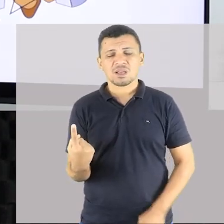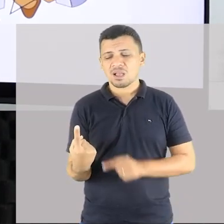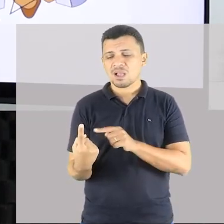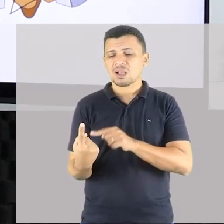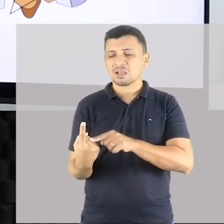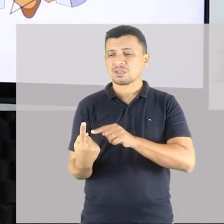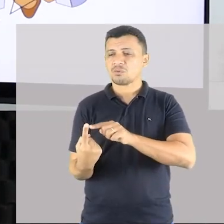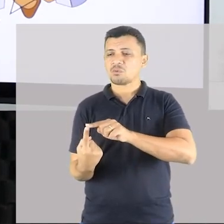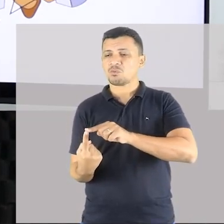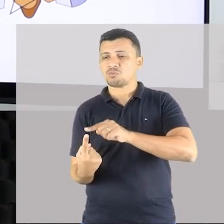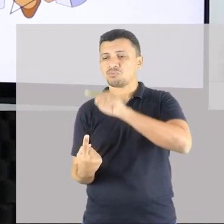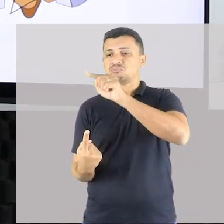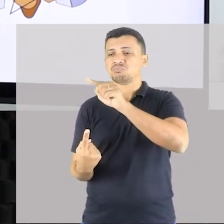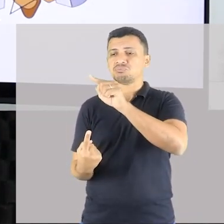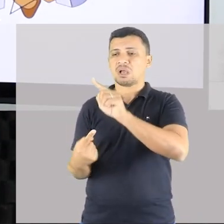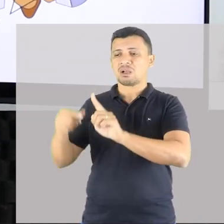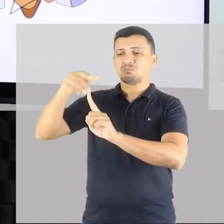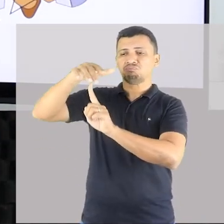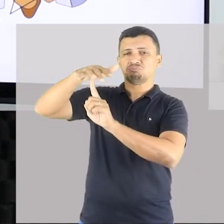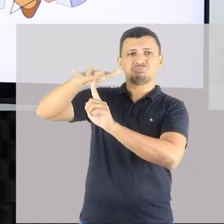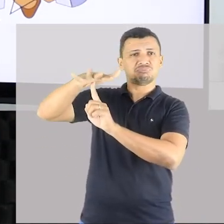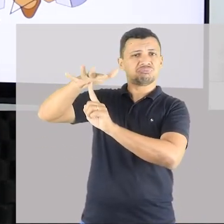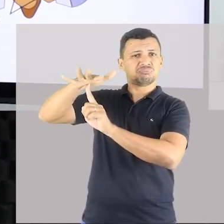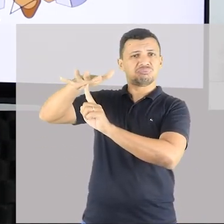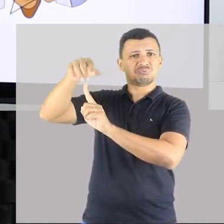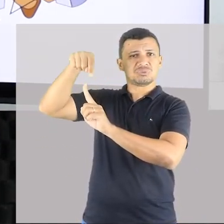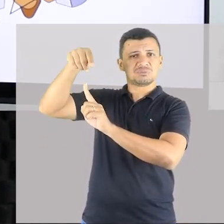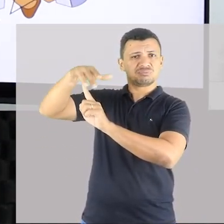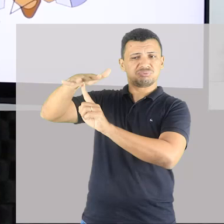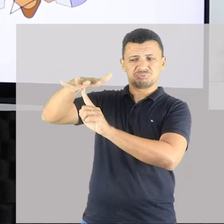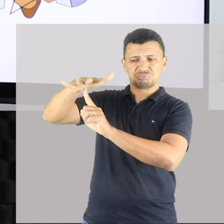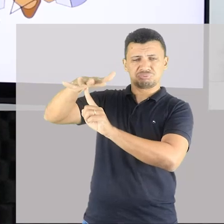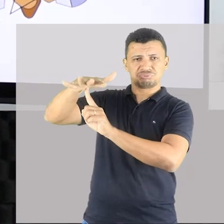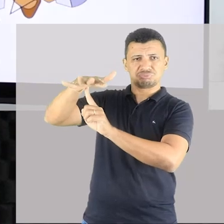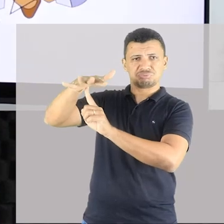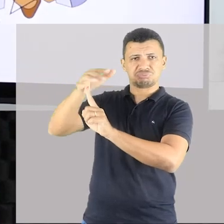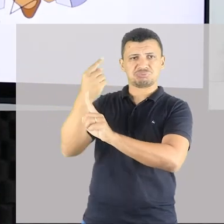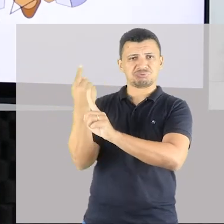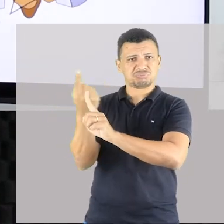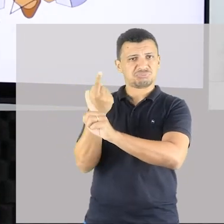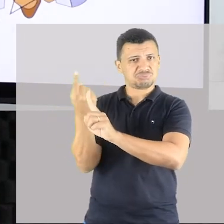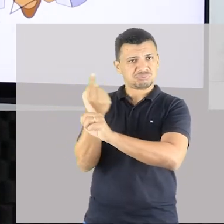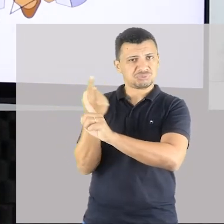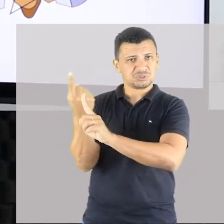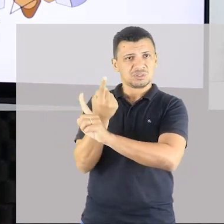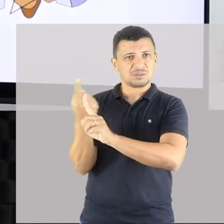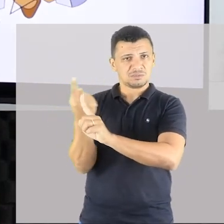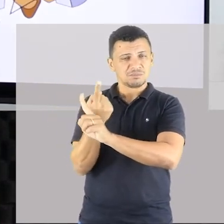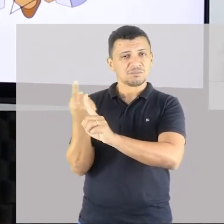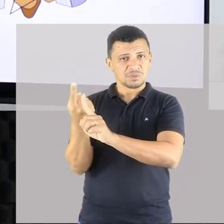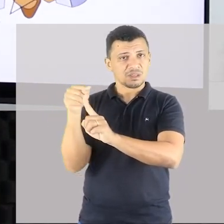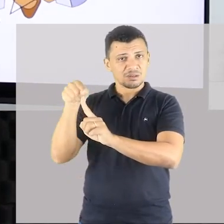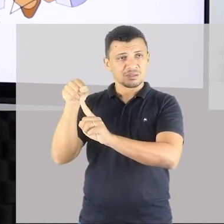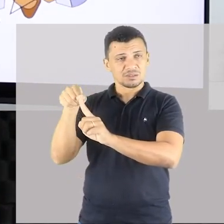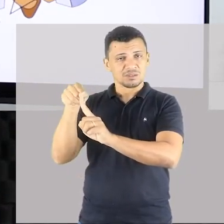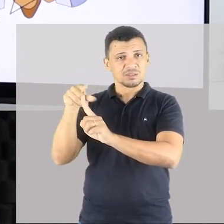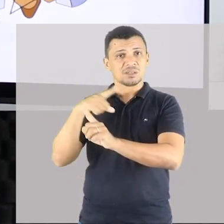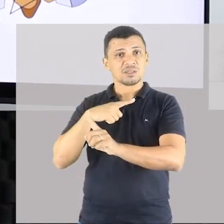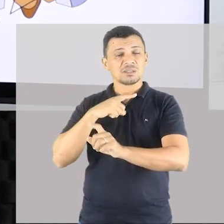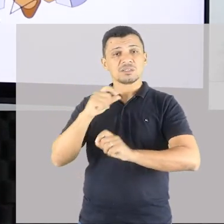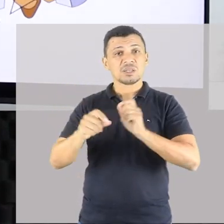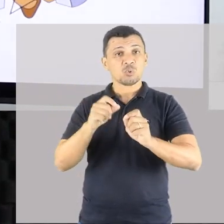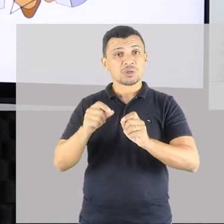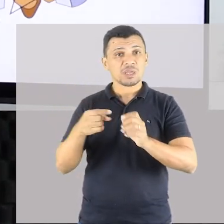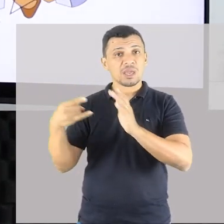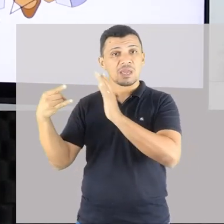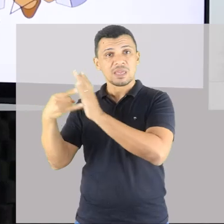que vai girar esse conjunto aqui, ó. Aqui, ó, nessa parte, estator-rotator, que o nome está aqui, eu tenho